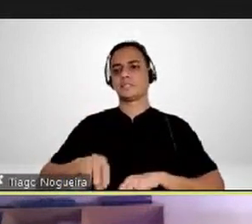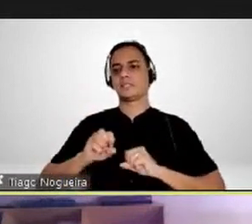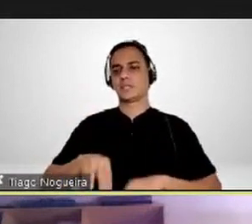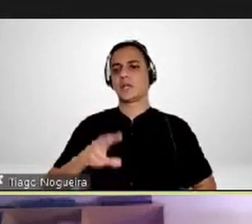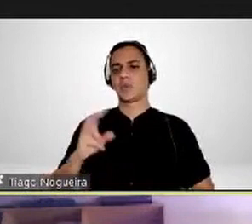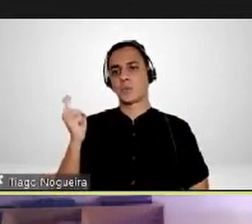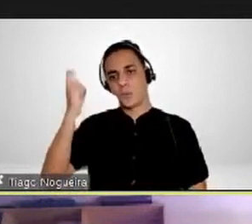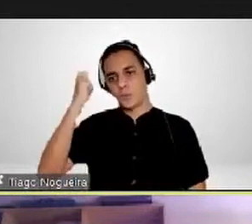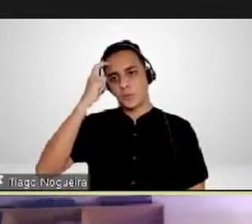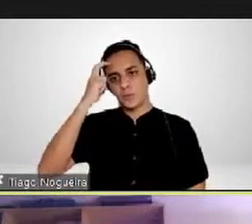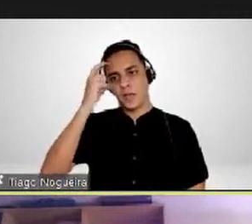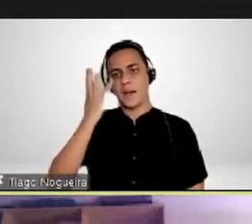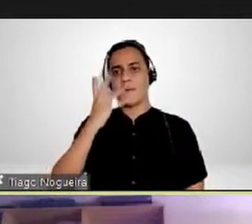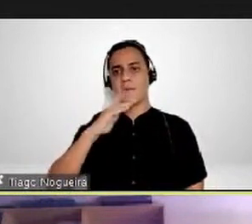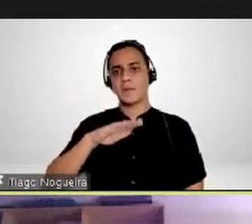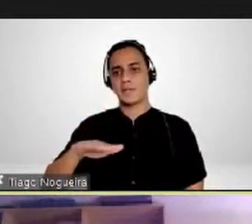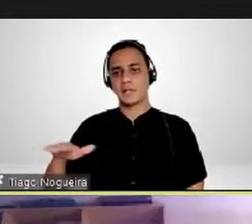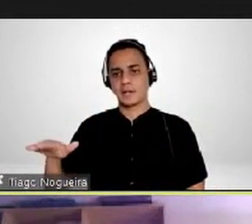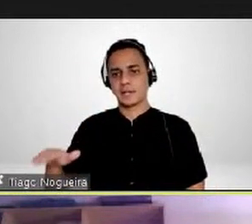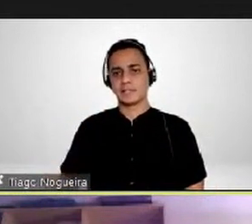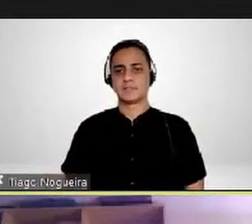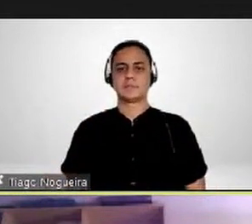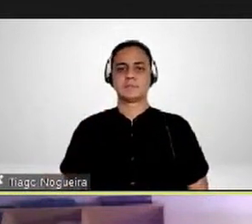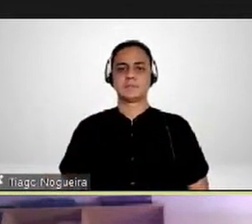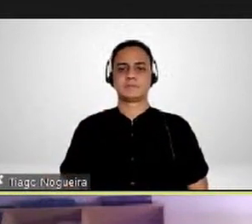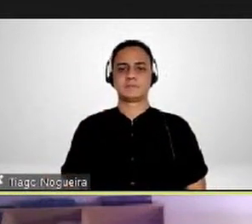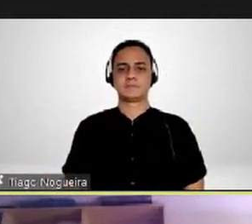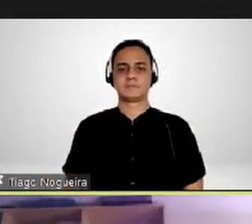crianças. Pode passar.